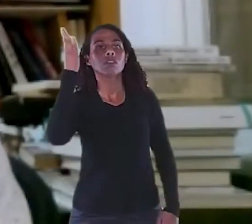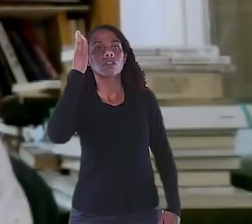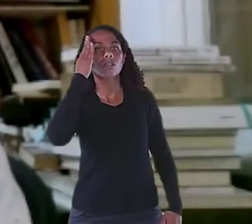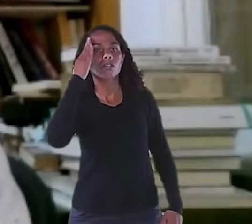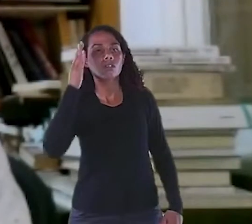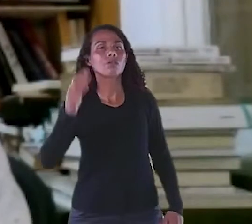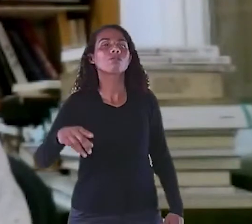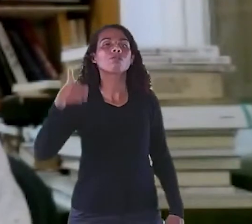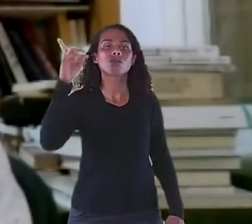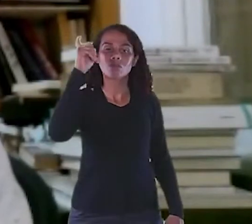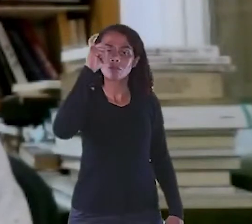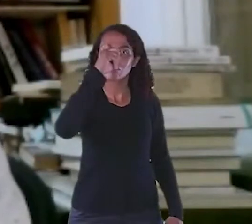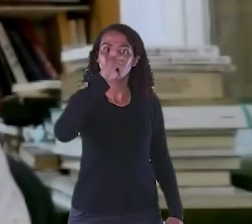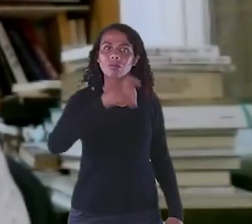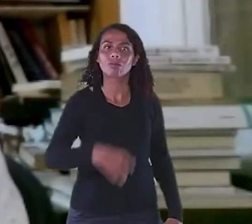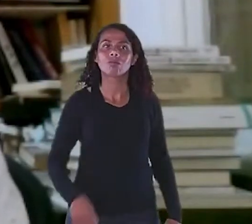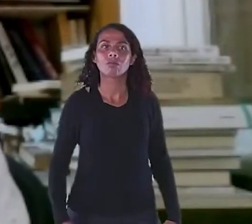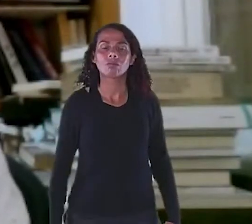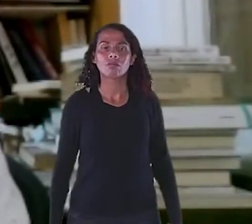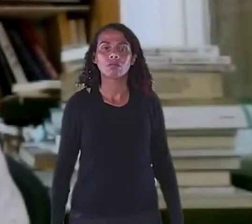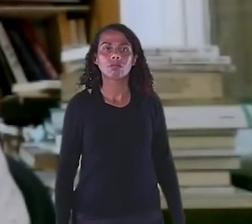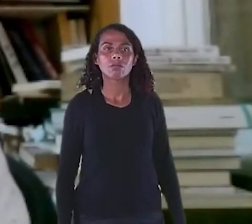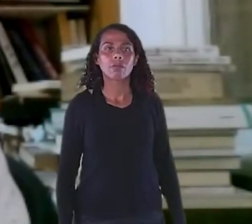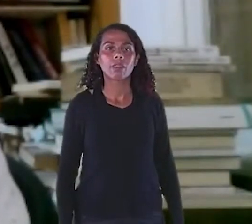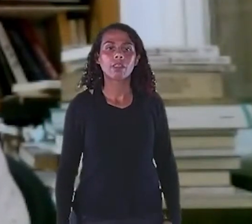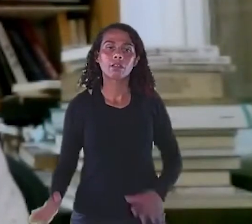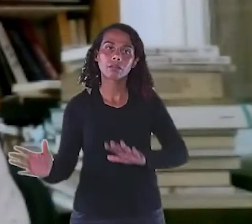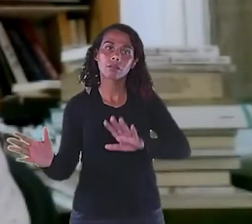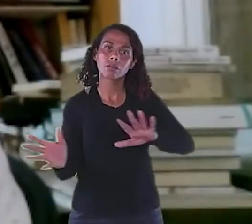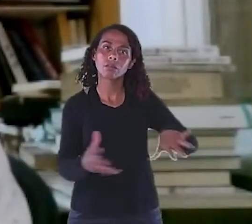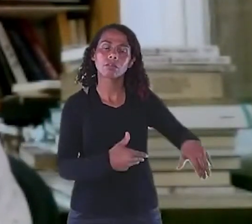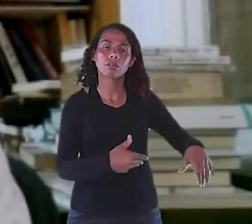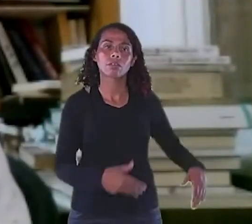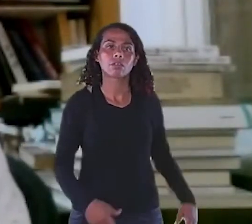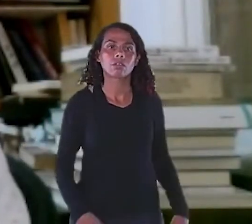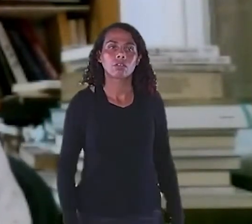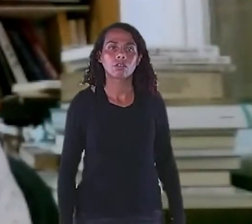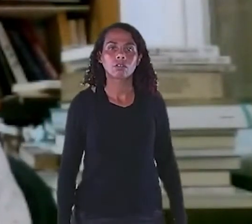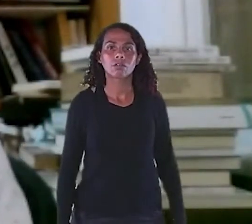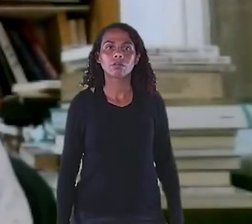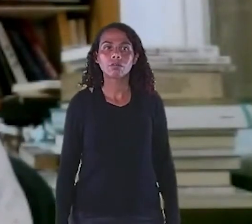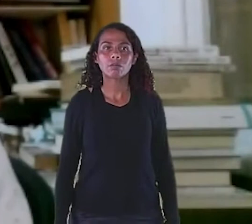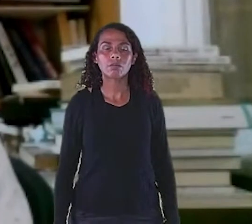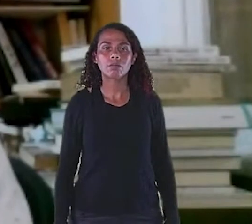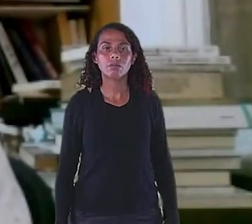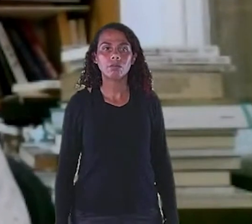precisaria ir mais rápido, sabe? Diria que também as circunstâncias não ajudam muito, não.